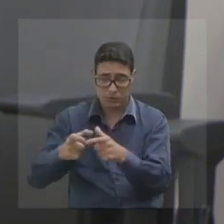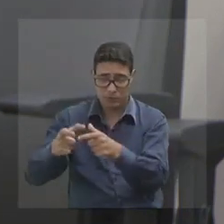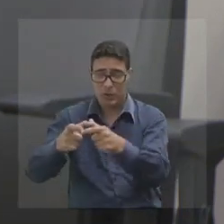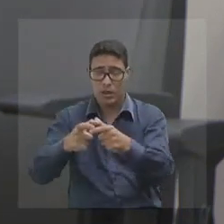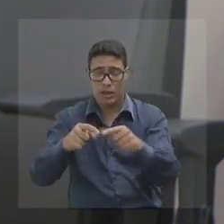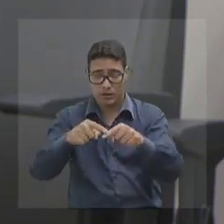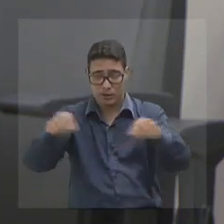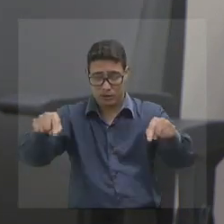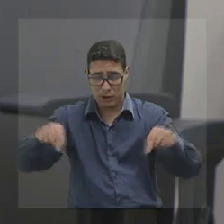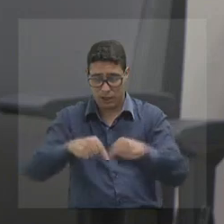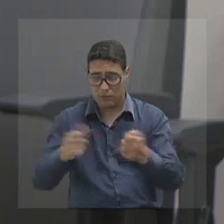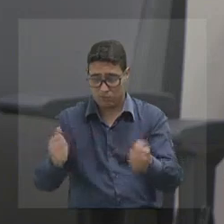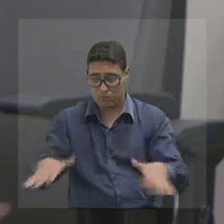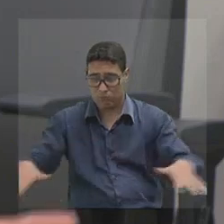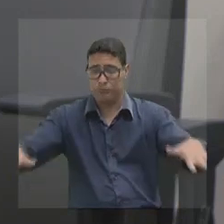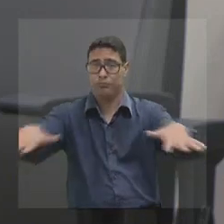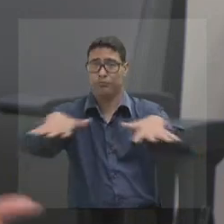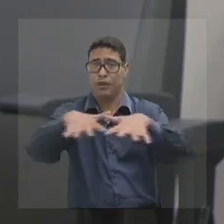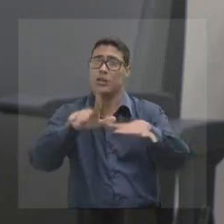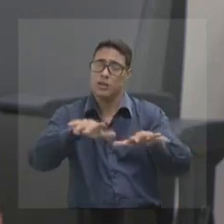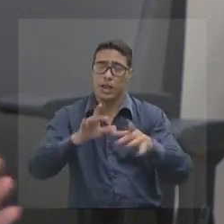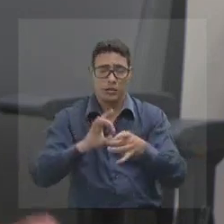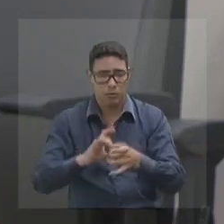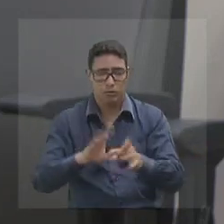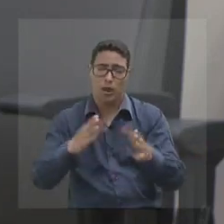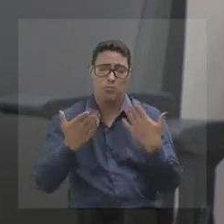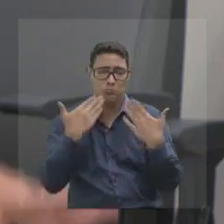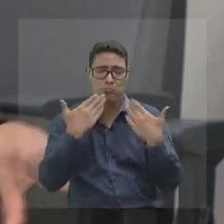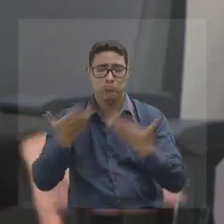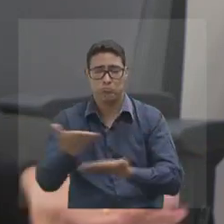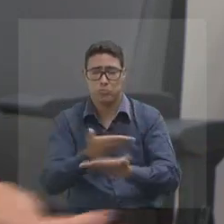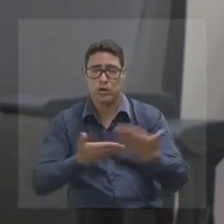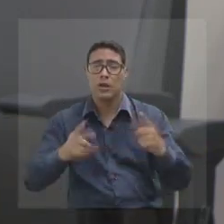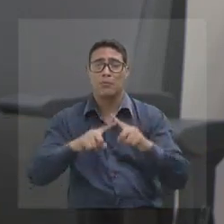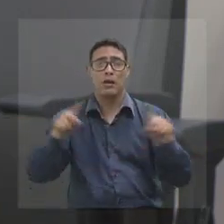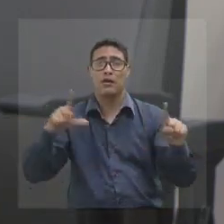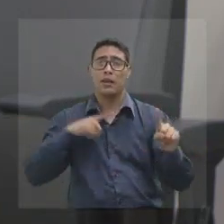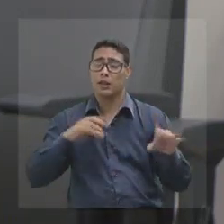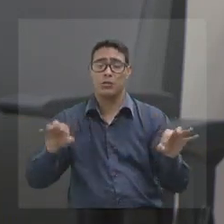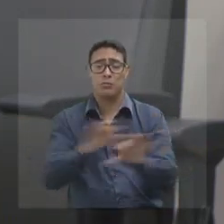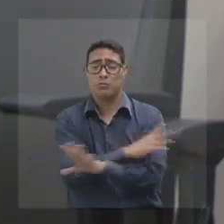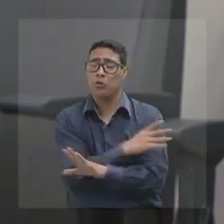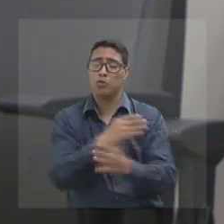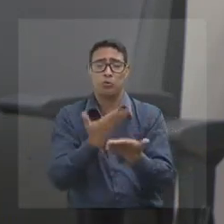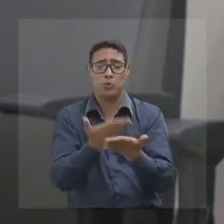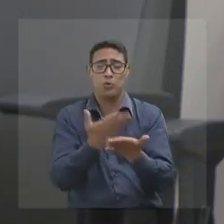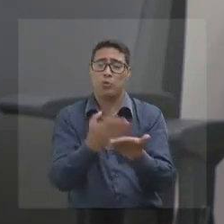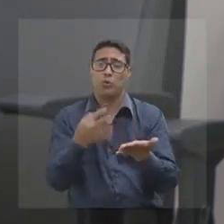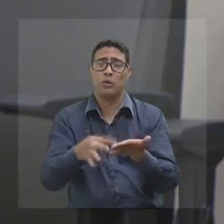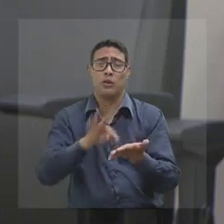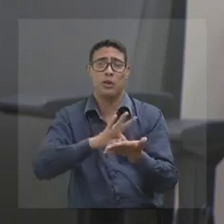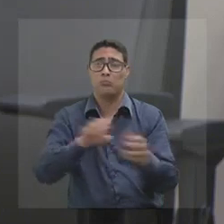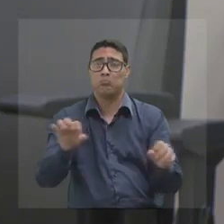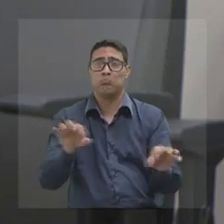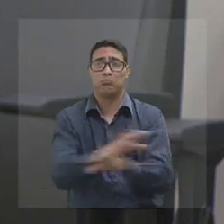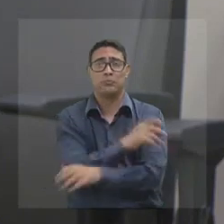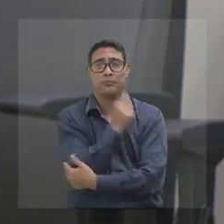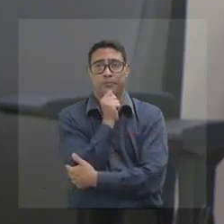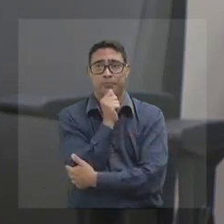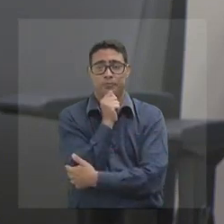nós também Inclusive a disposição né para conversar e te apresentar mas nós não temos ainda o estudo técnico concluído sobre isso